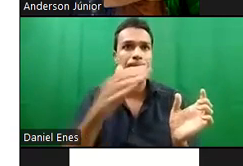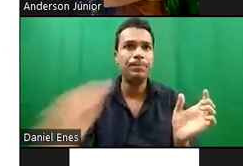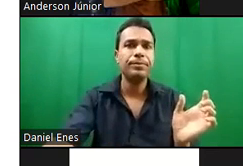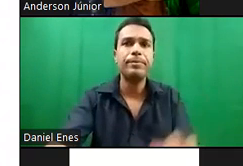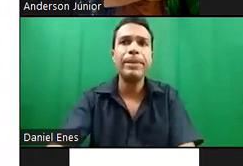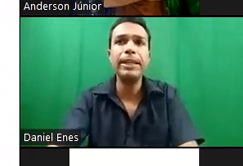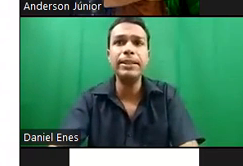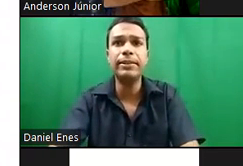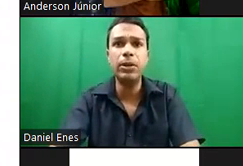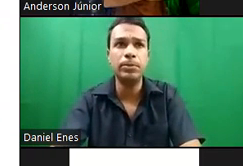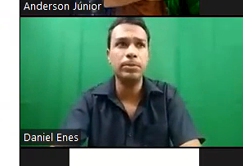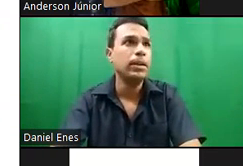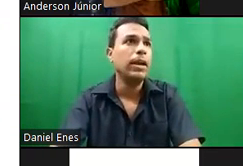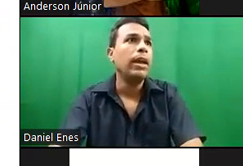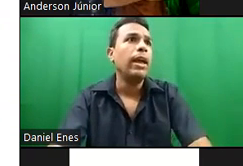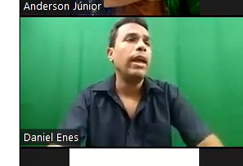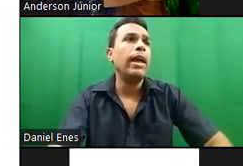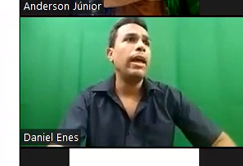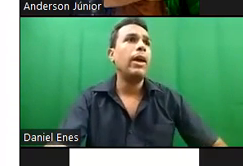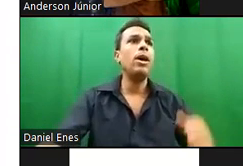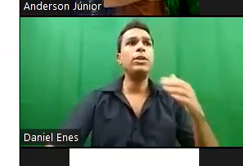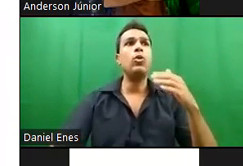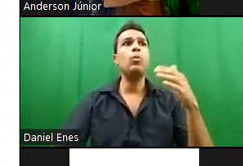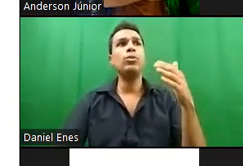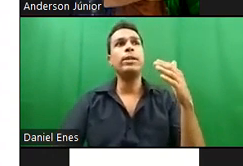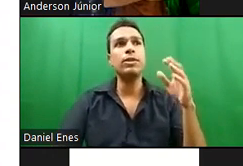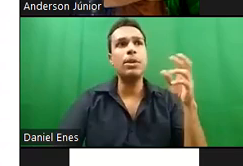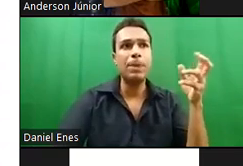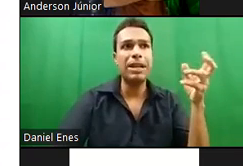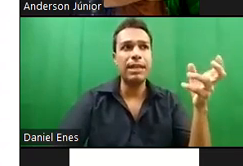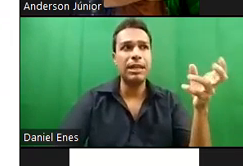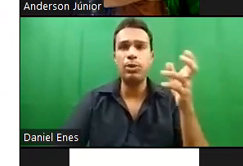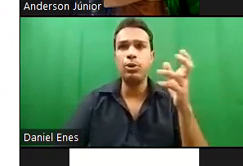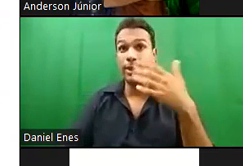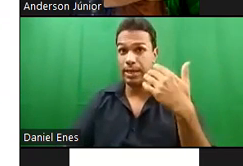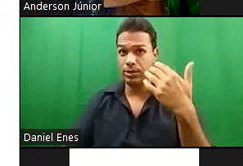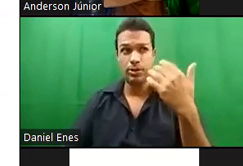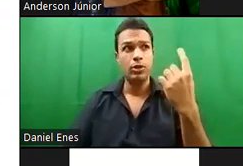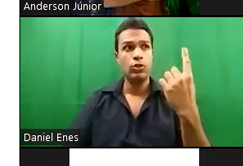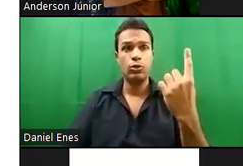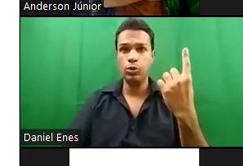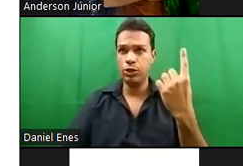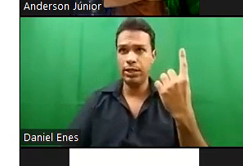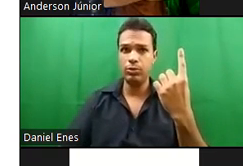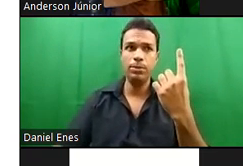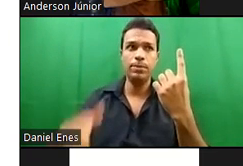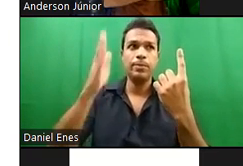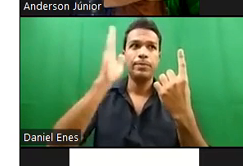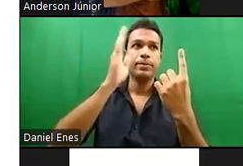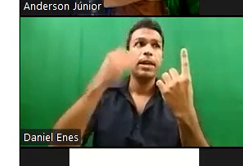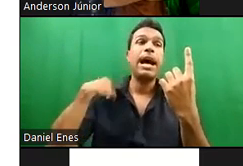ordem. Então, ordem comum que usamos para falar no português.